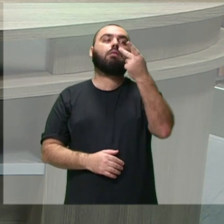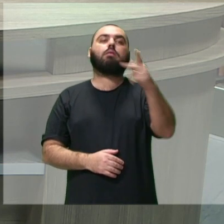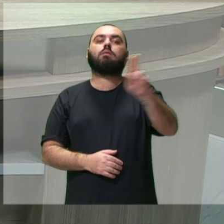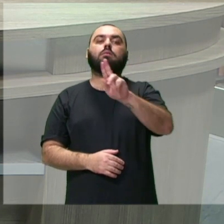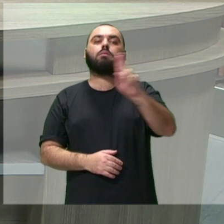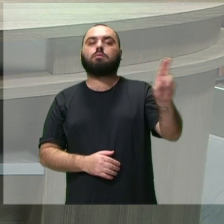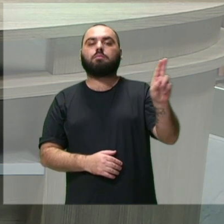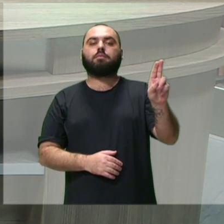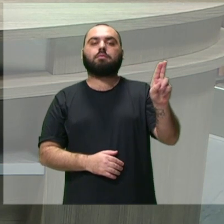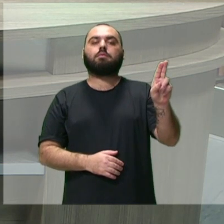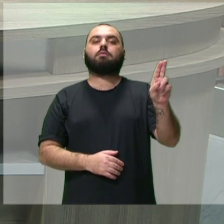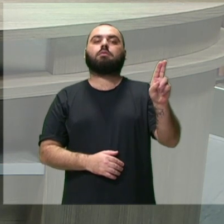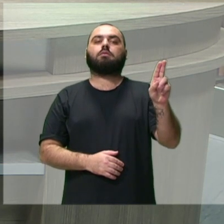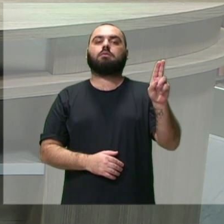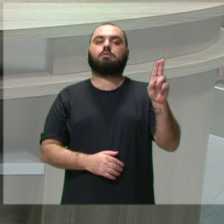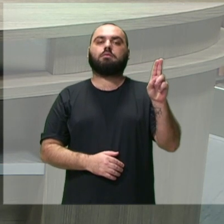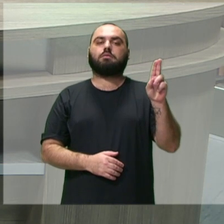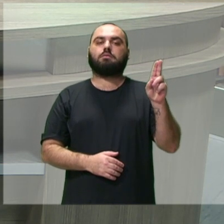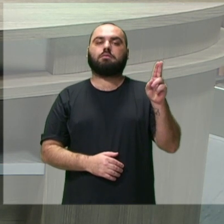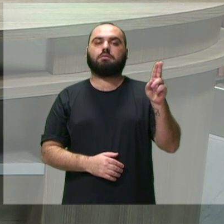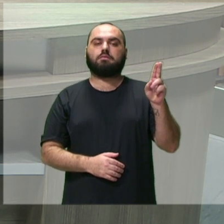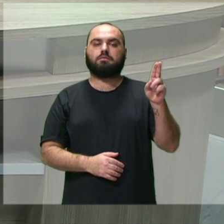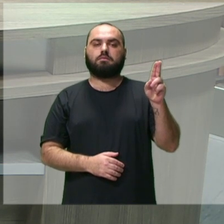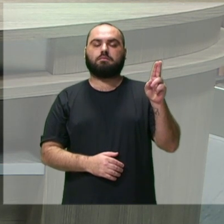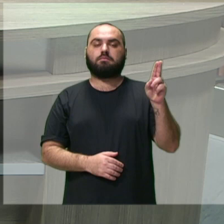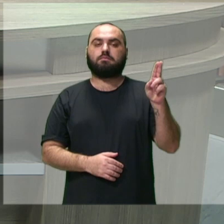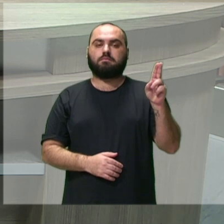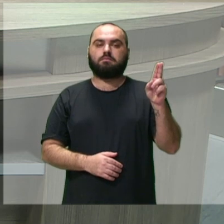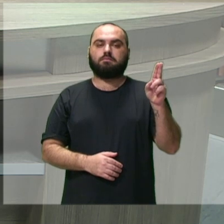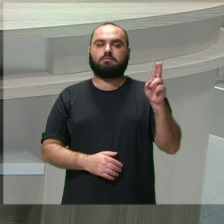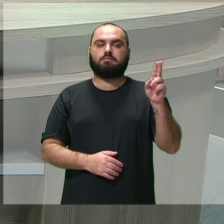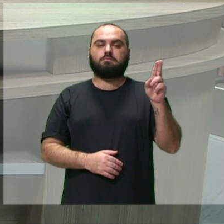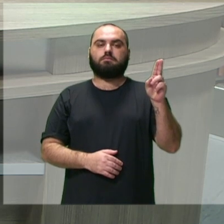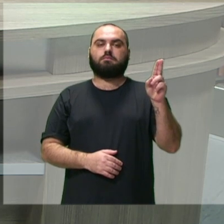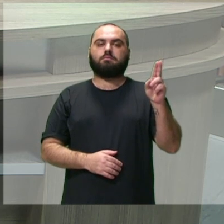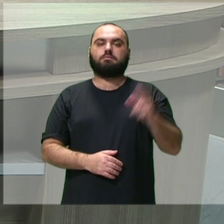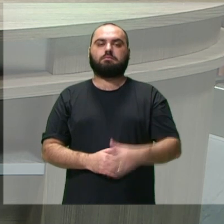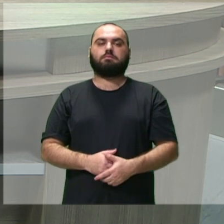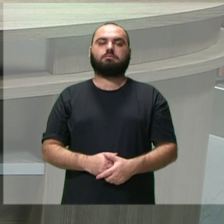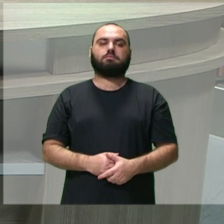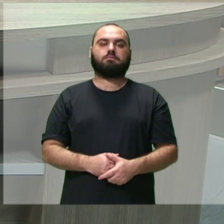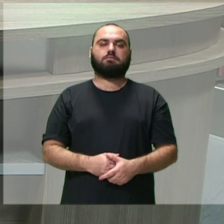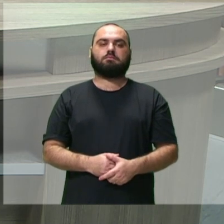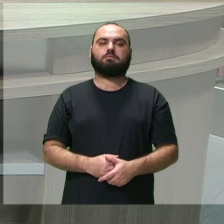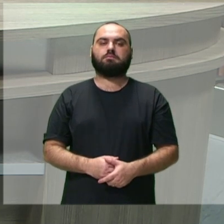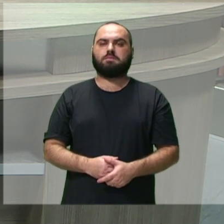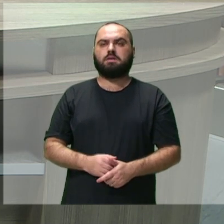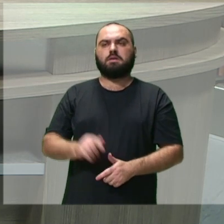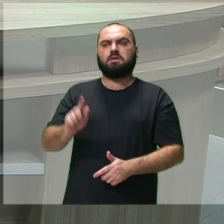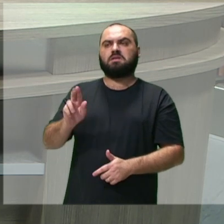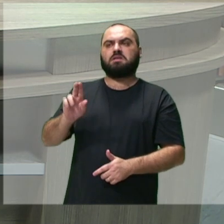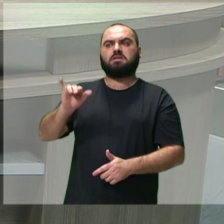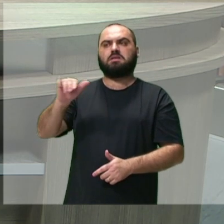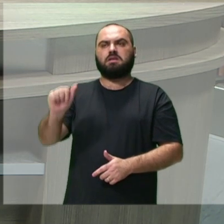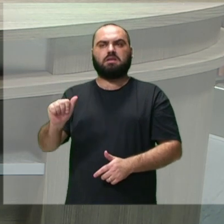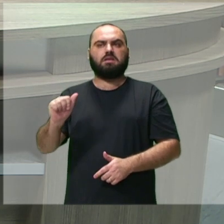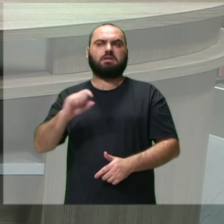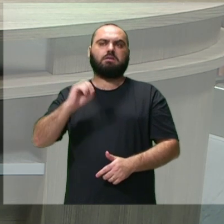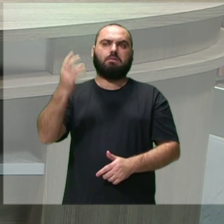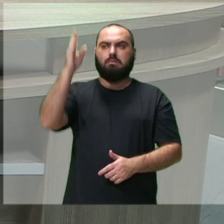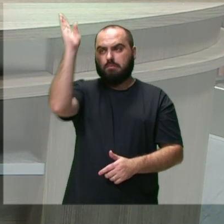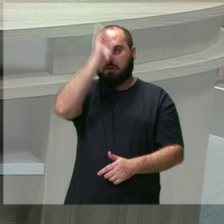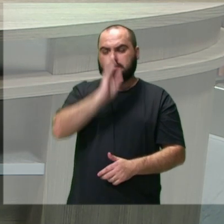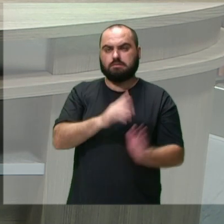exatamente. Foi menção no salão... Não, acho que foi um guia, uma mostra nacional,